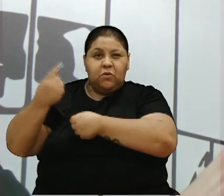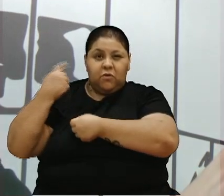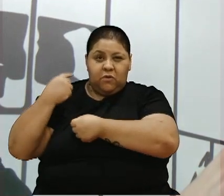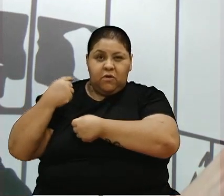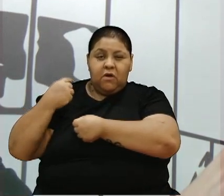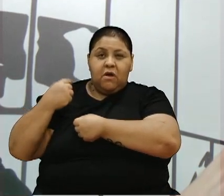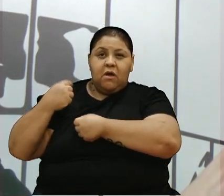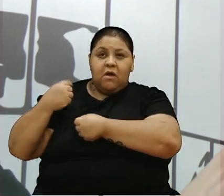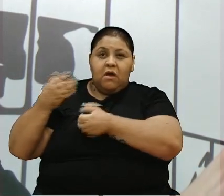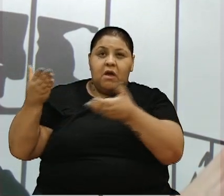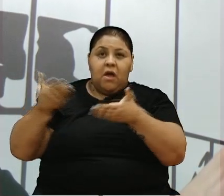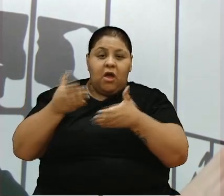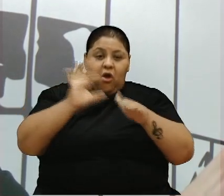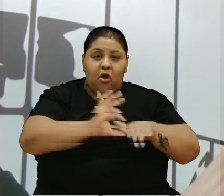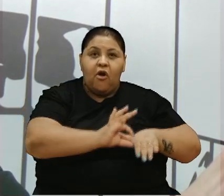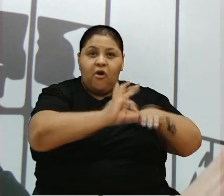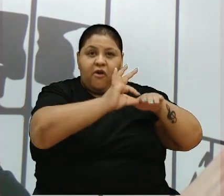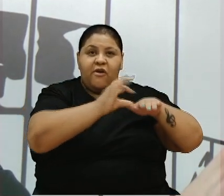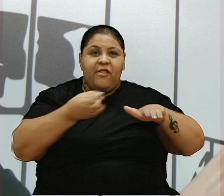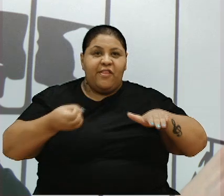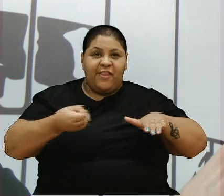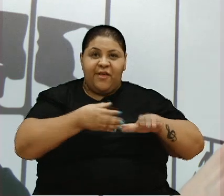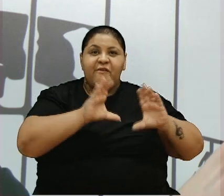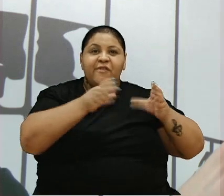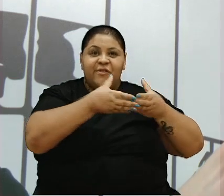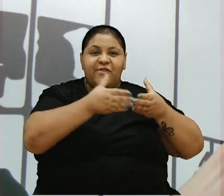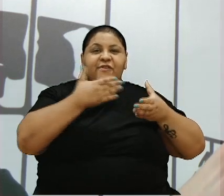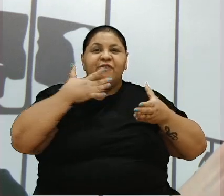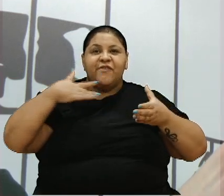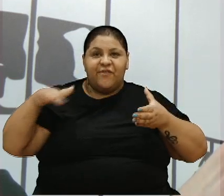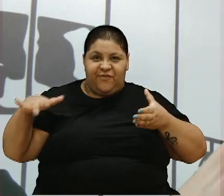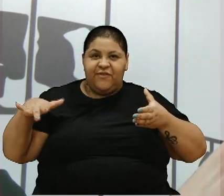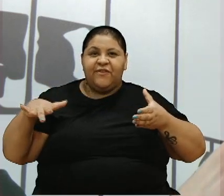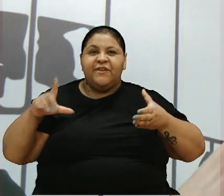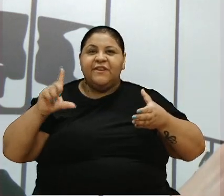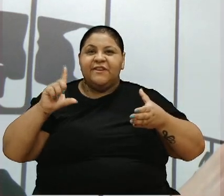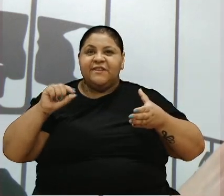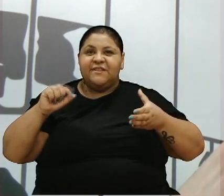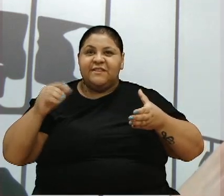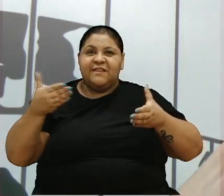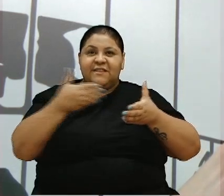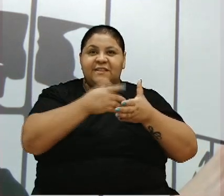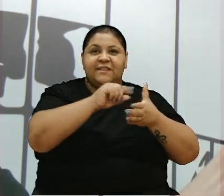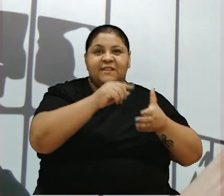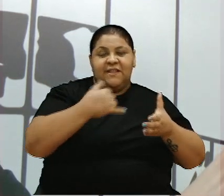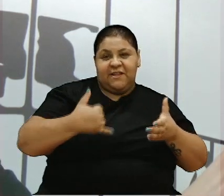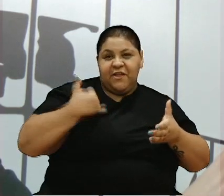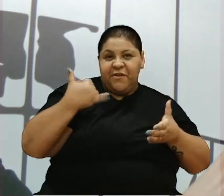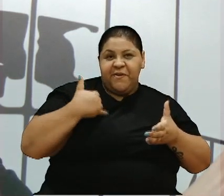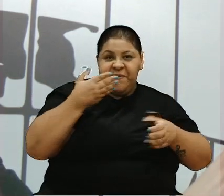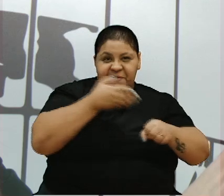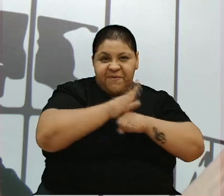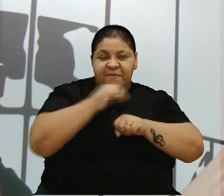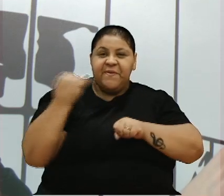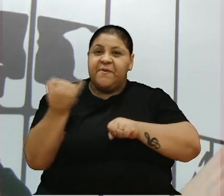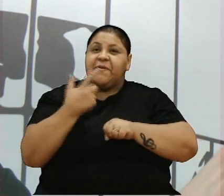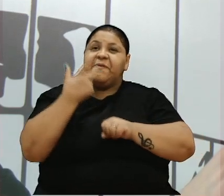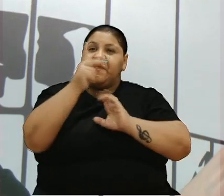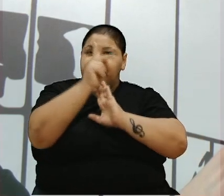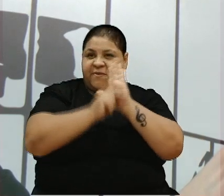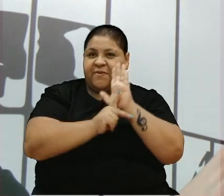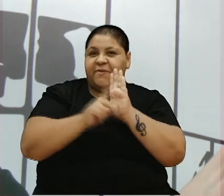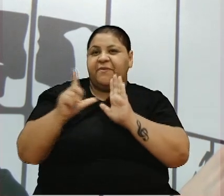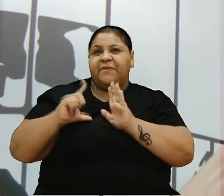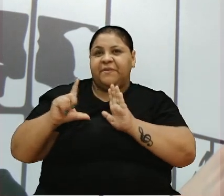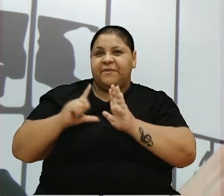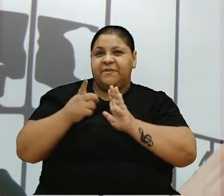servem como xerifes aí da nova turma, né, de crianças de 10 a 12 anos que vão estar participando. É importante frisar também, Carol, que o projeto ele conta